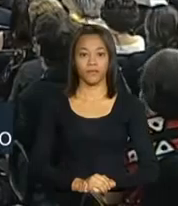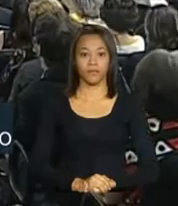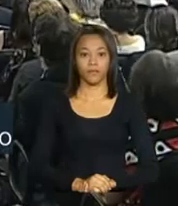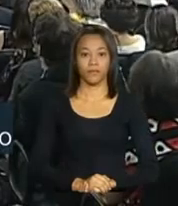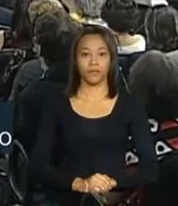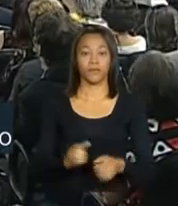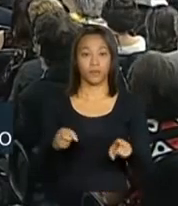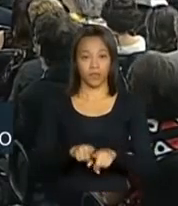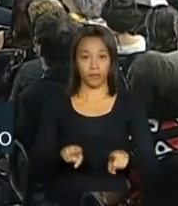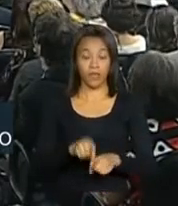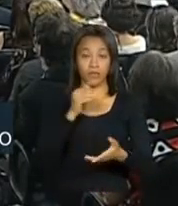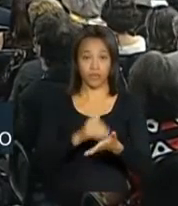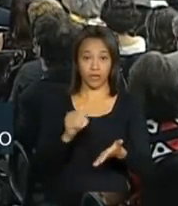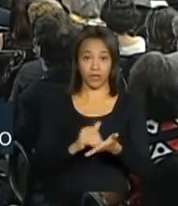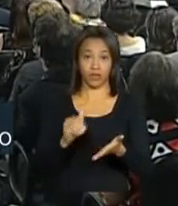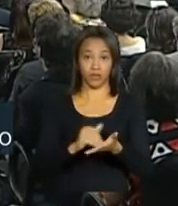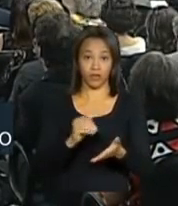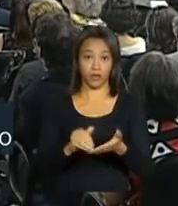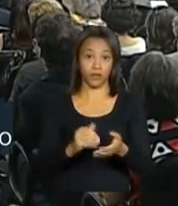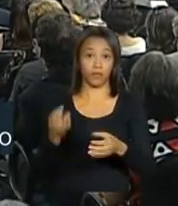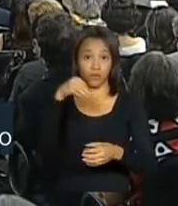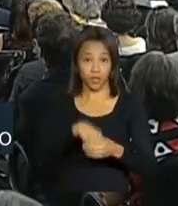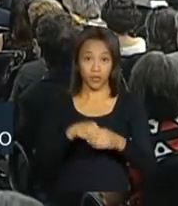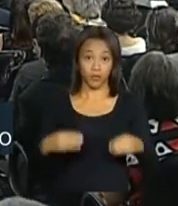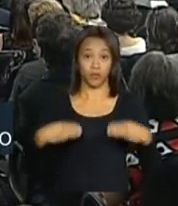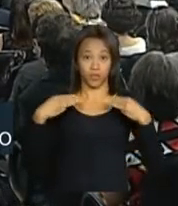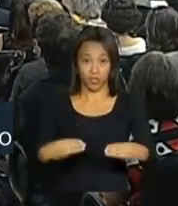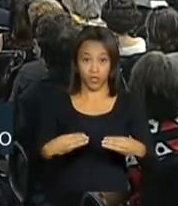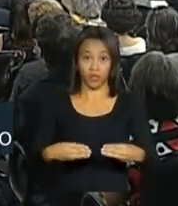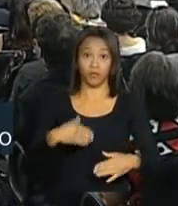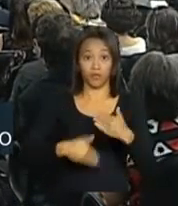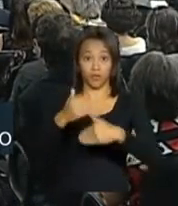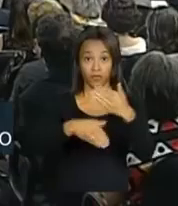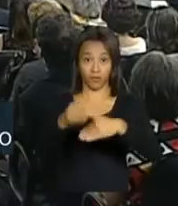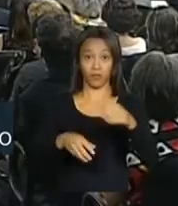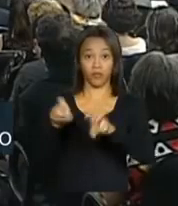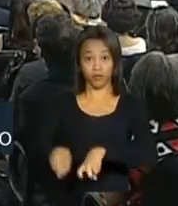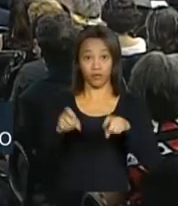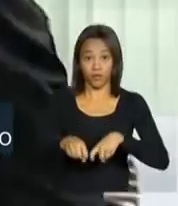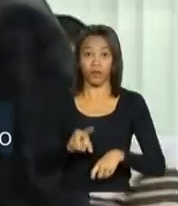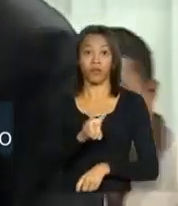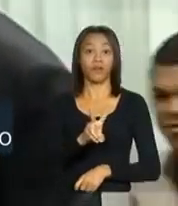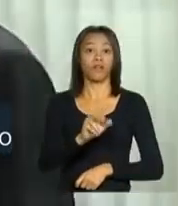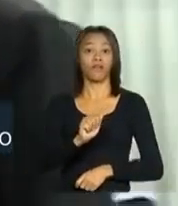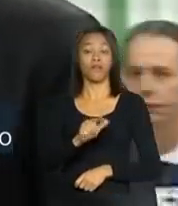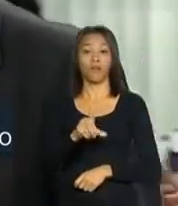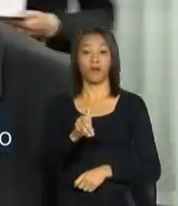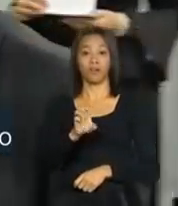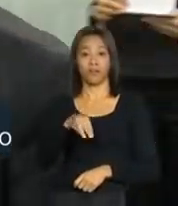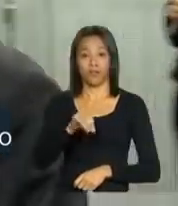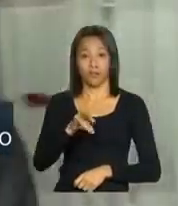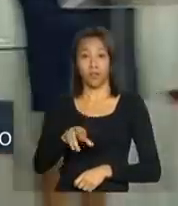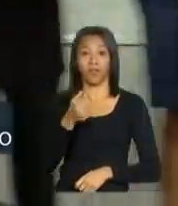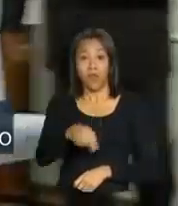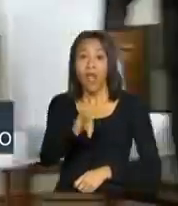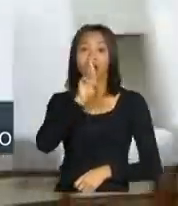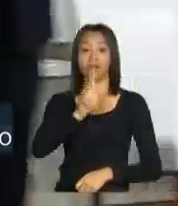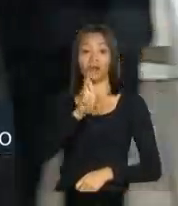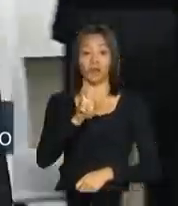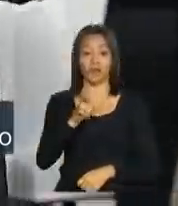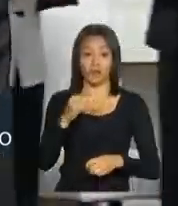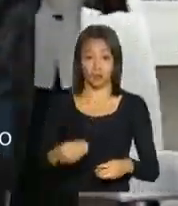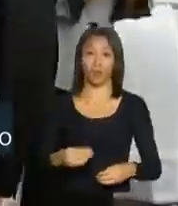O secretário executivo do Ministério do Desenvolvimento Agrário, Laudemir André Müller, representando neste ato o